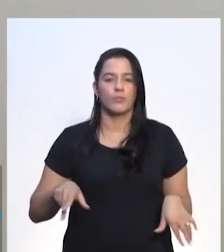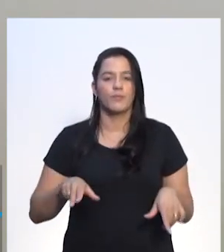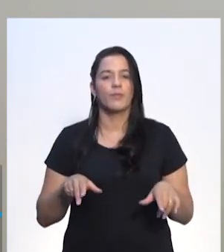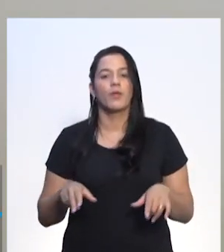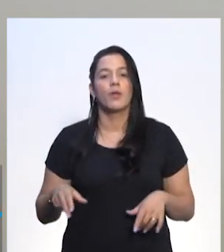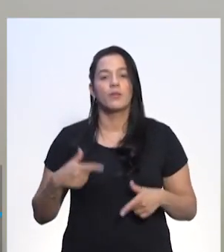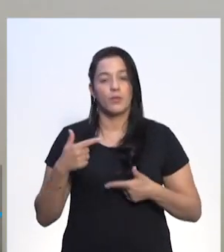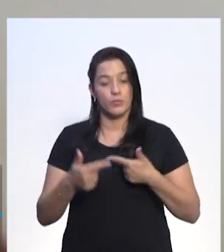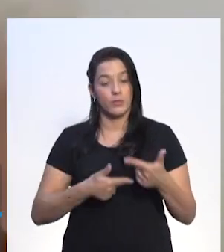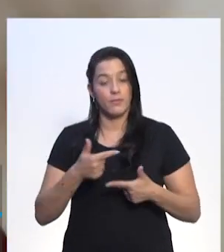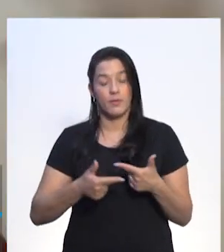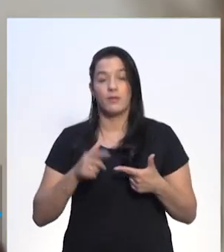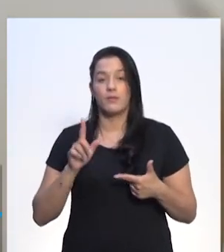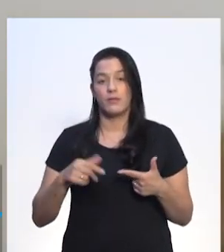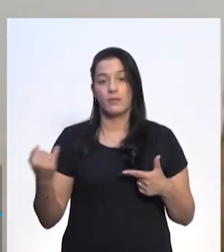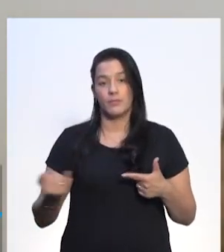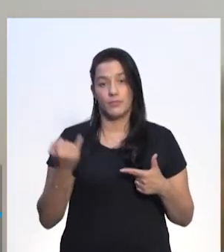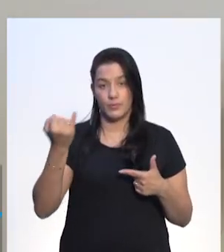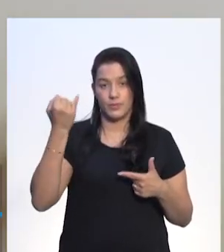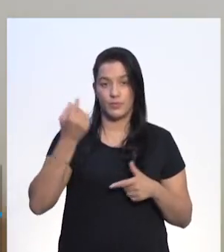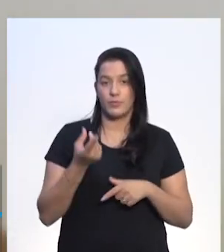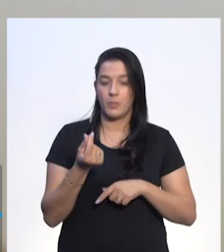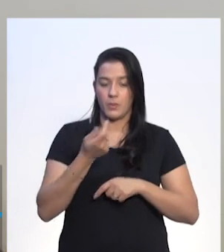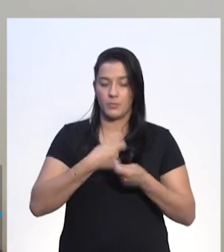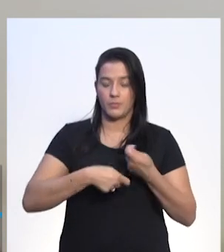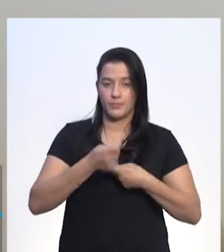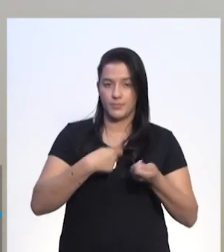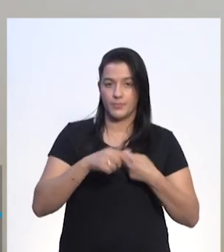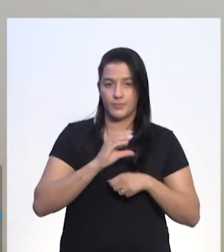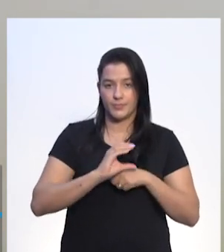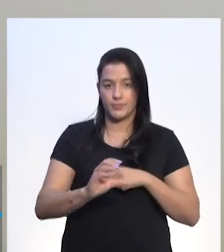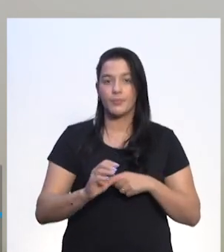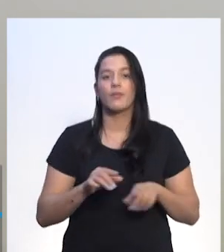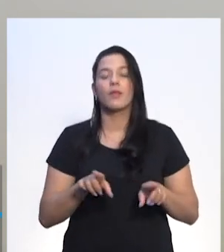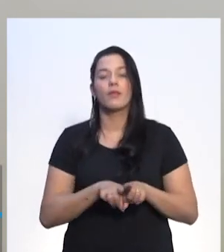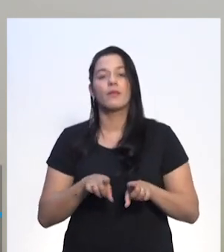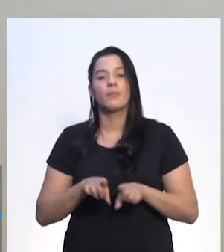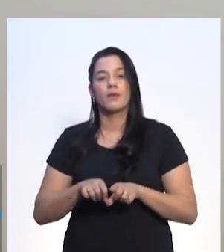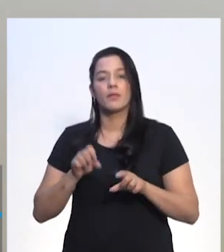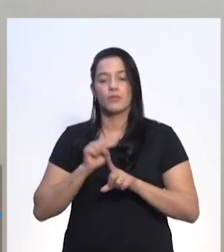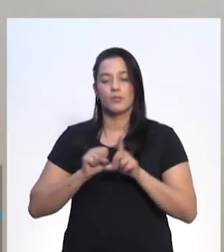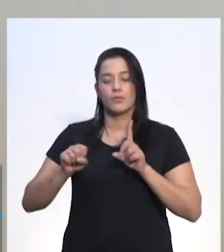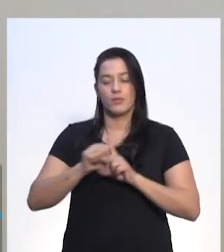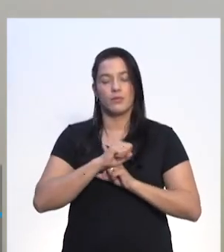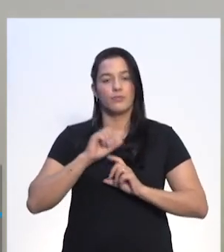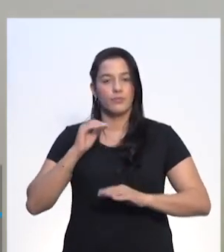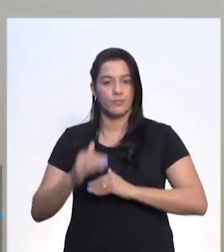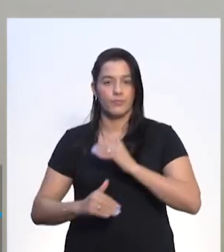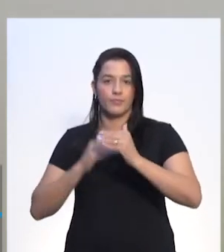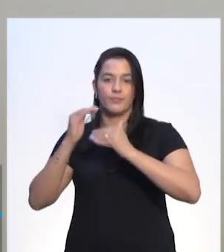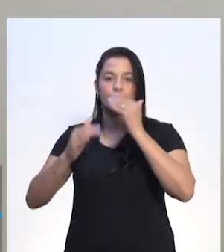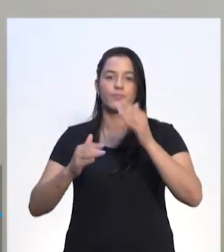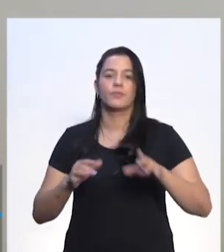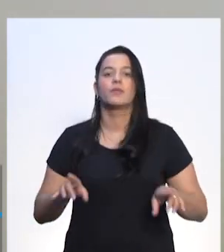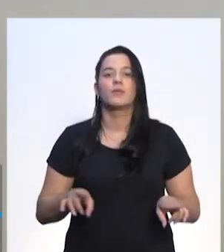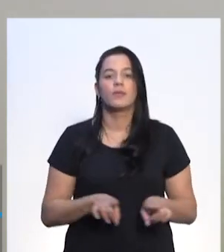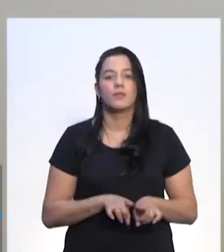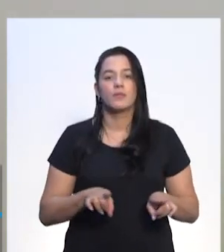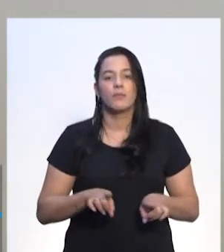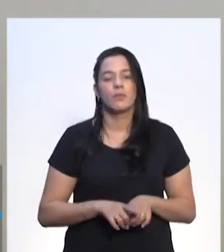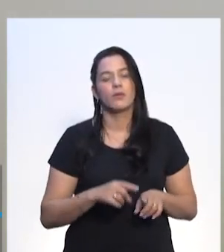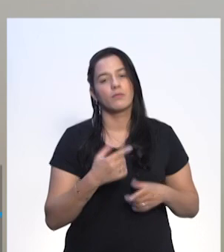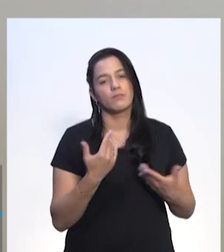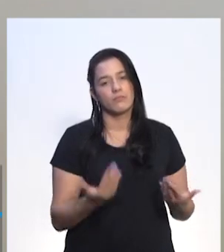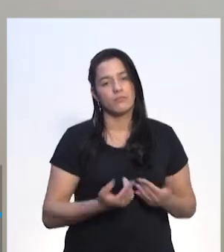é fundamental para a macroeconomia, para todo o desenvolvimento da sociedade e também para a vida individual,